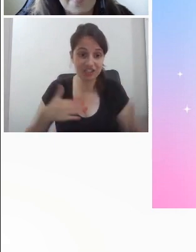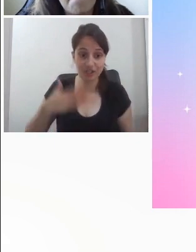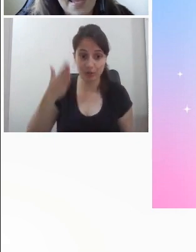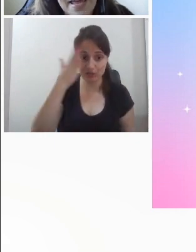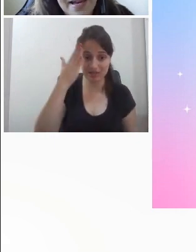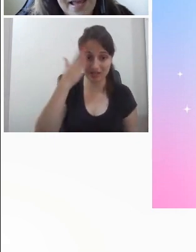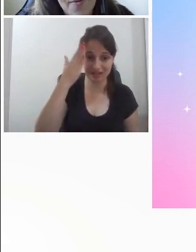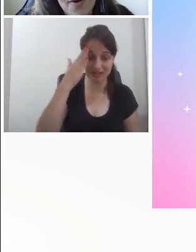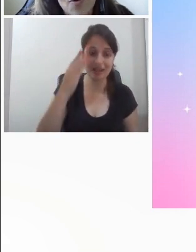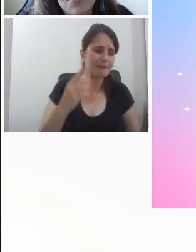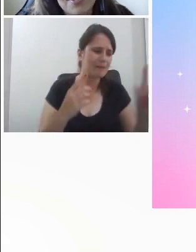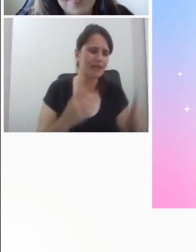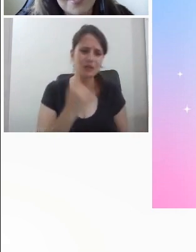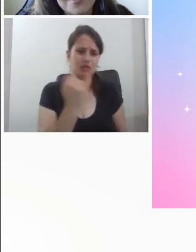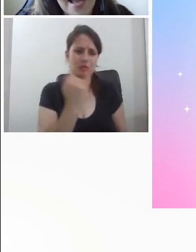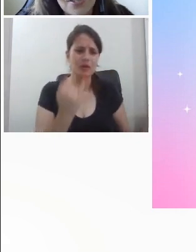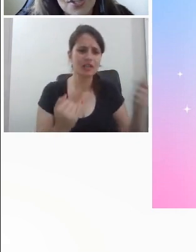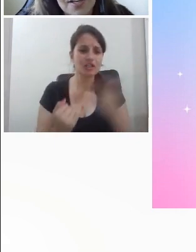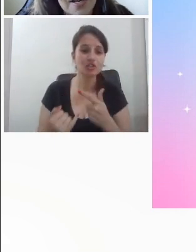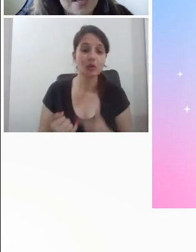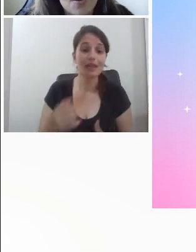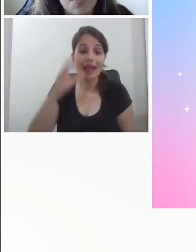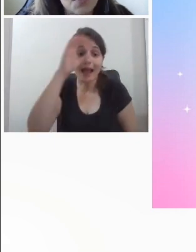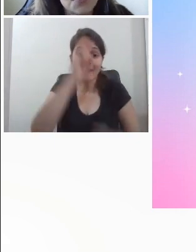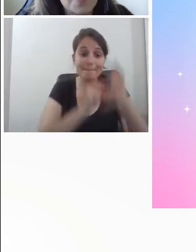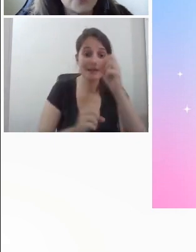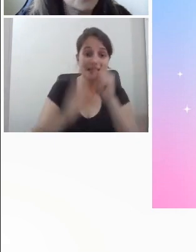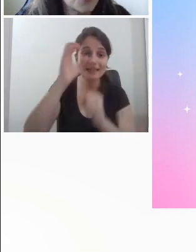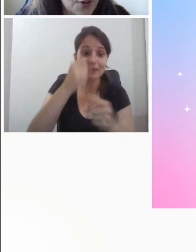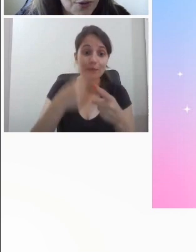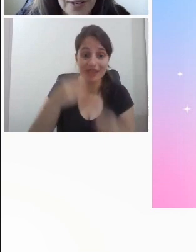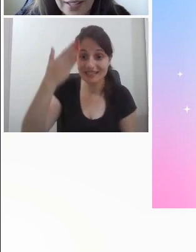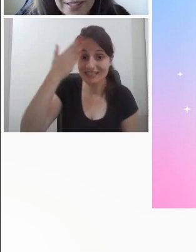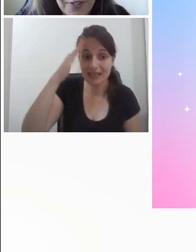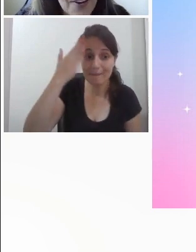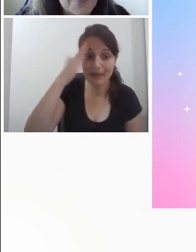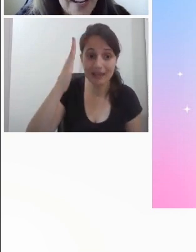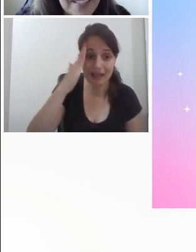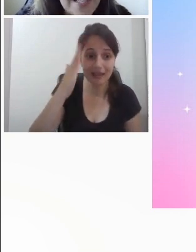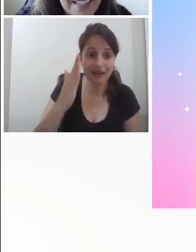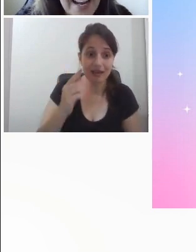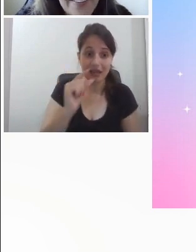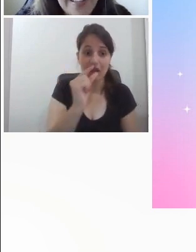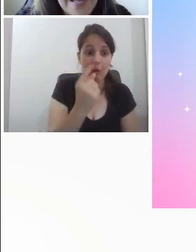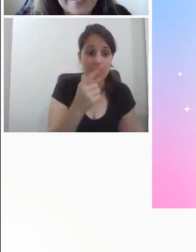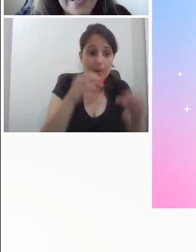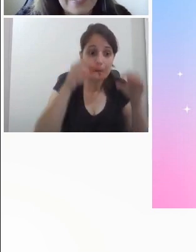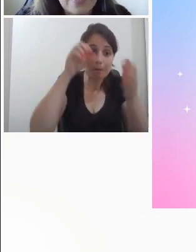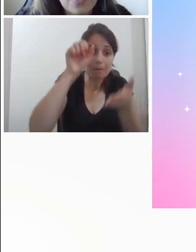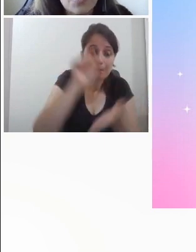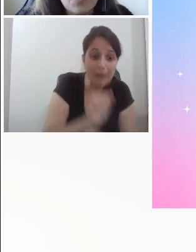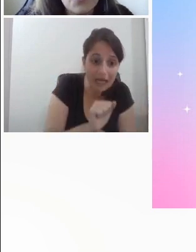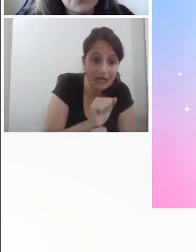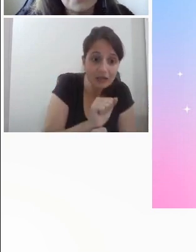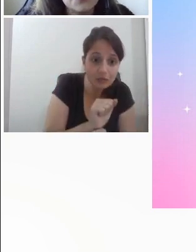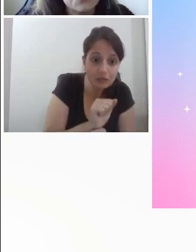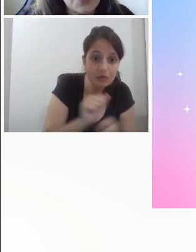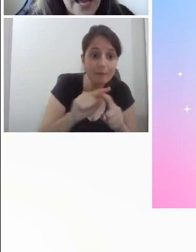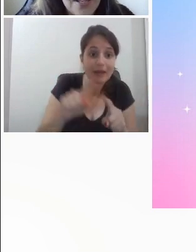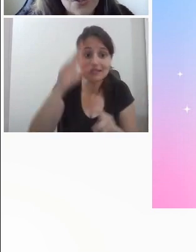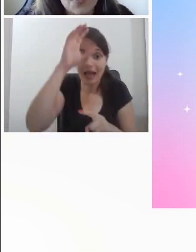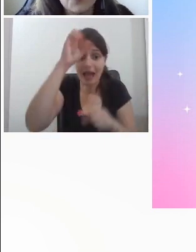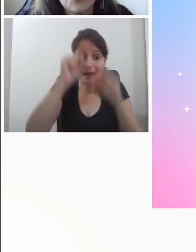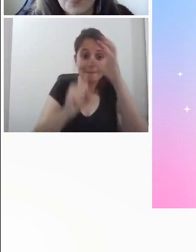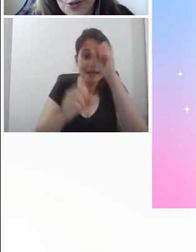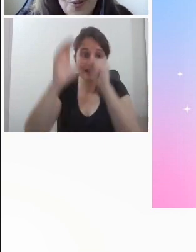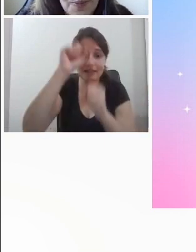porque saber é uma condição estática e o mundo é muito louco Essa foi a frase literal dele né o mundo é muito